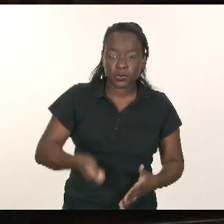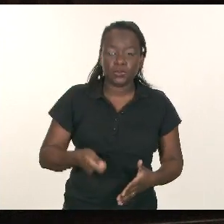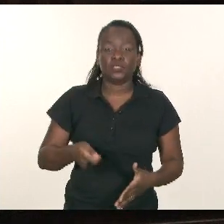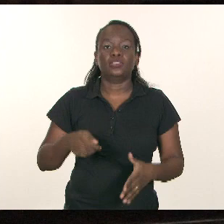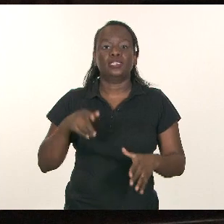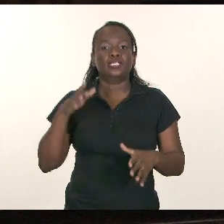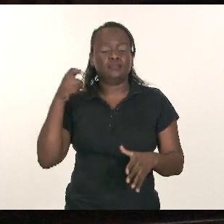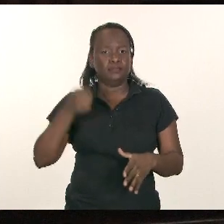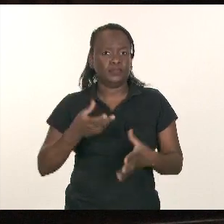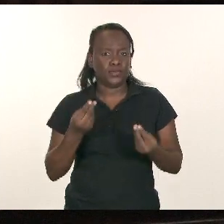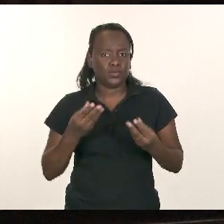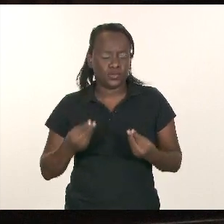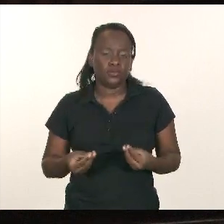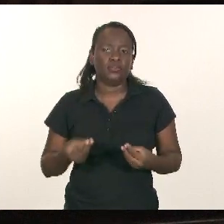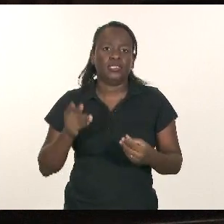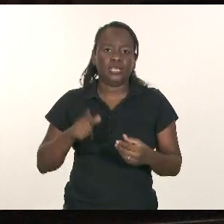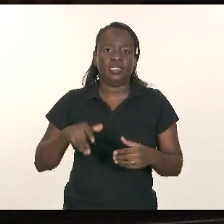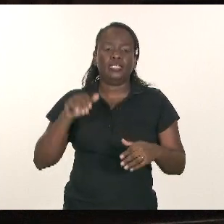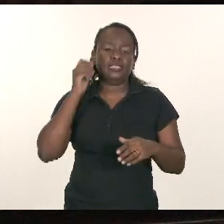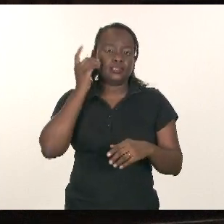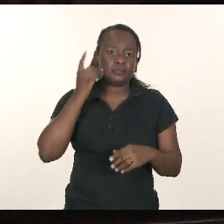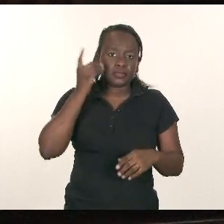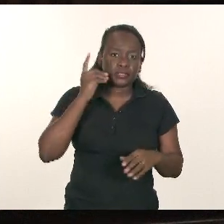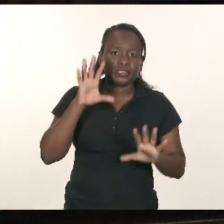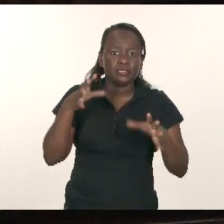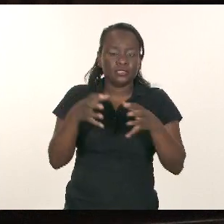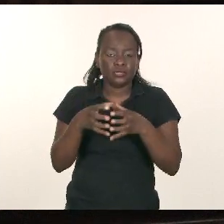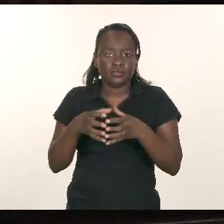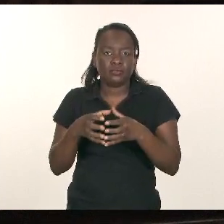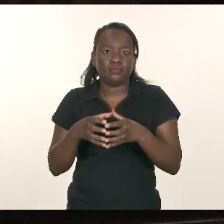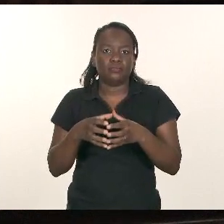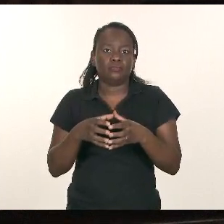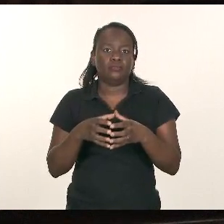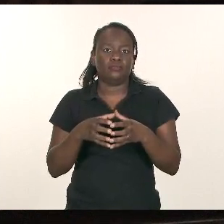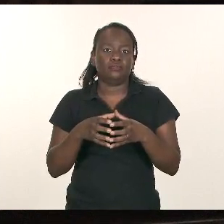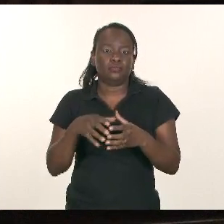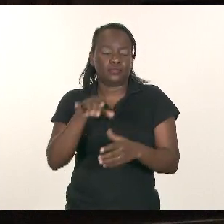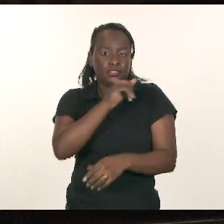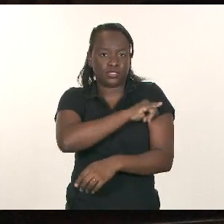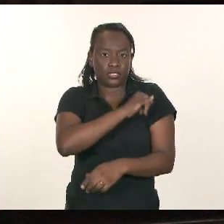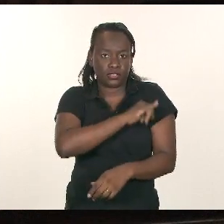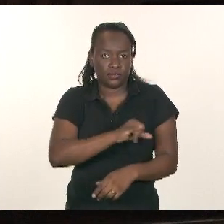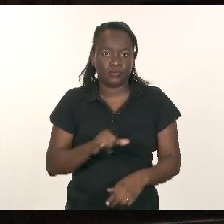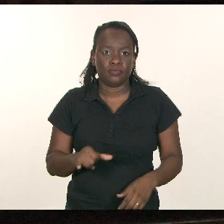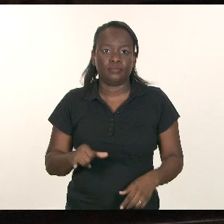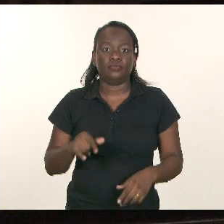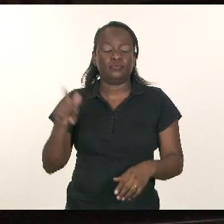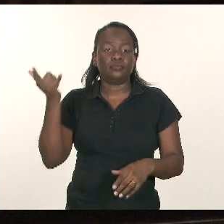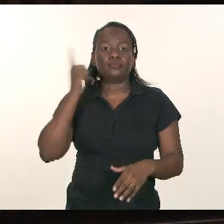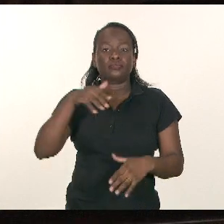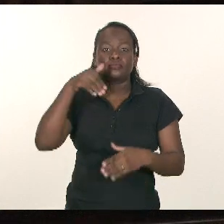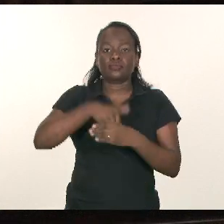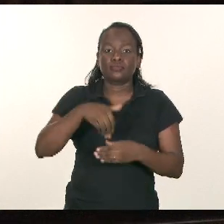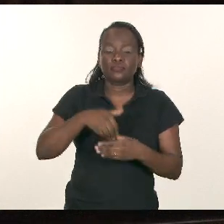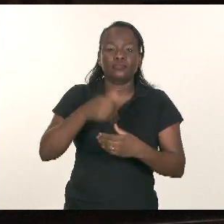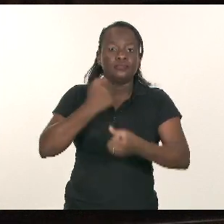foi muito dura com parlamentares da bancada do Rio de Janeiro, eleita em